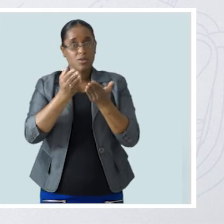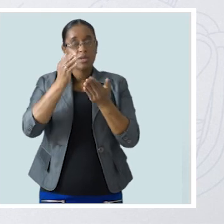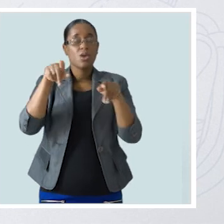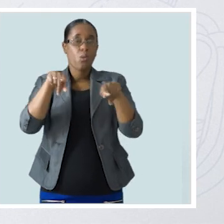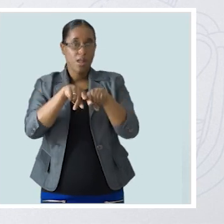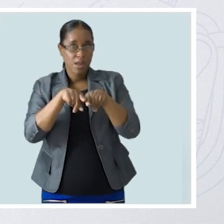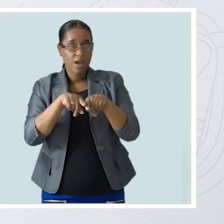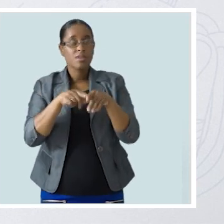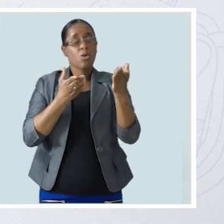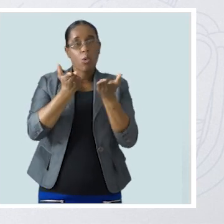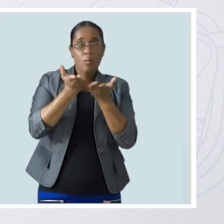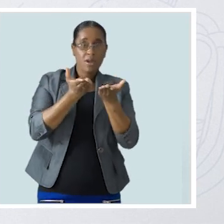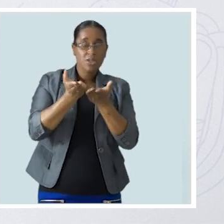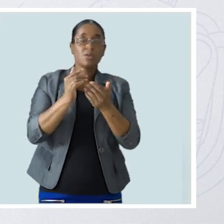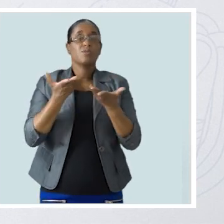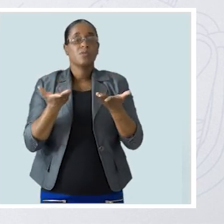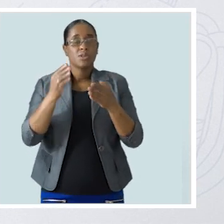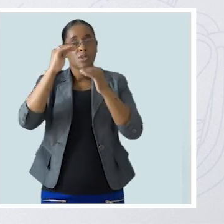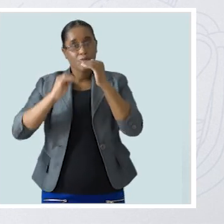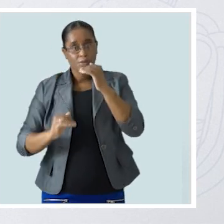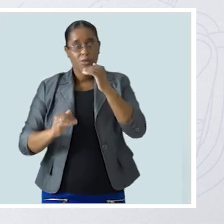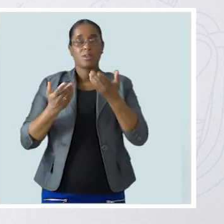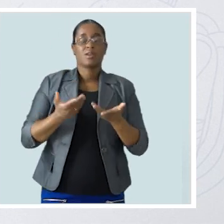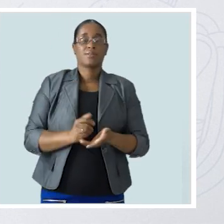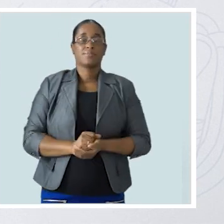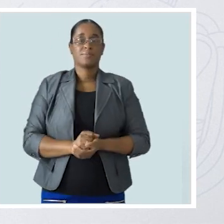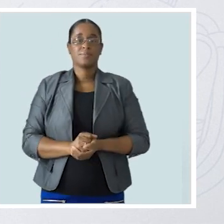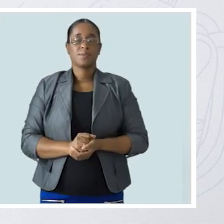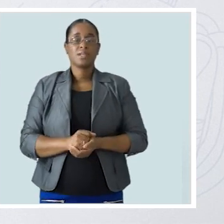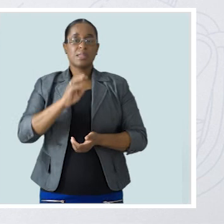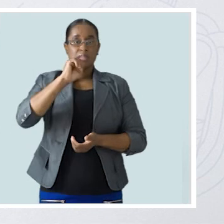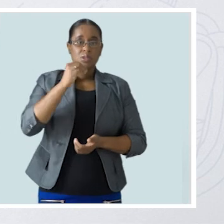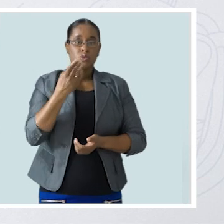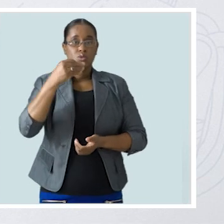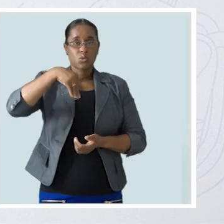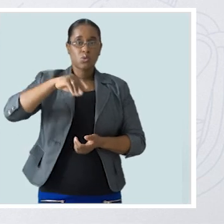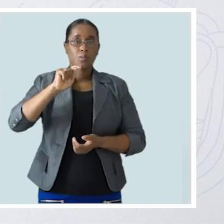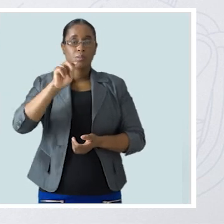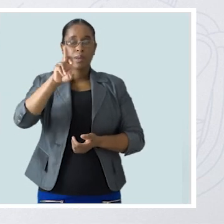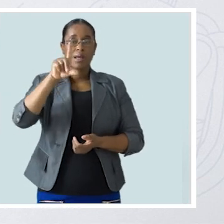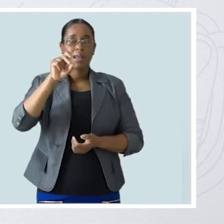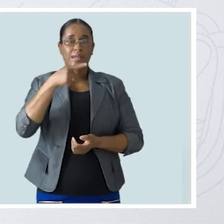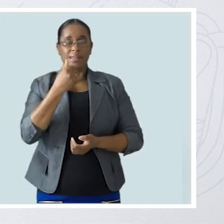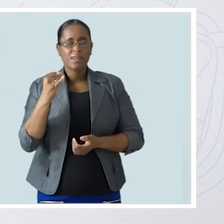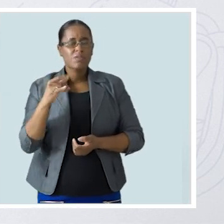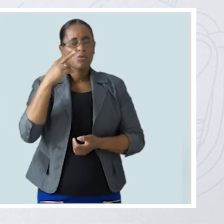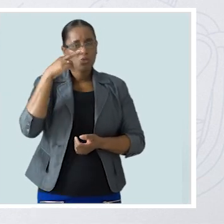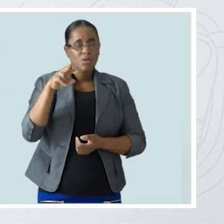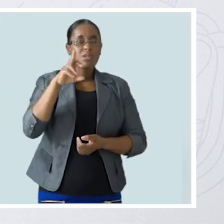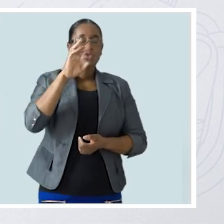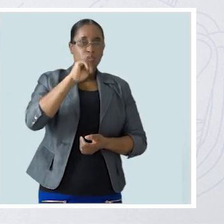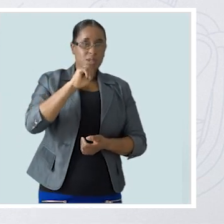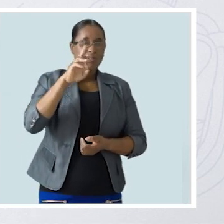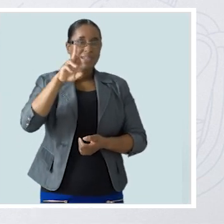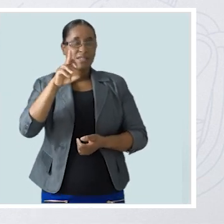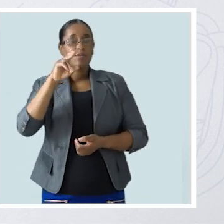de igualdade, comparativo de inferioridade. E no superlativo vimos superlativo relativo